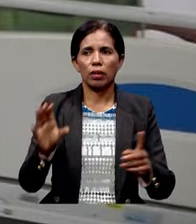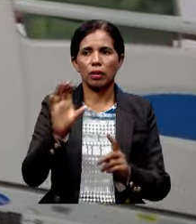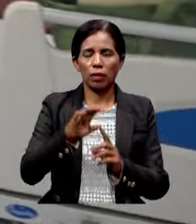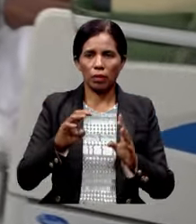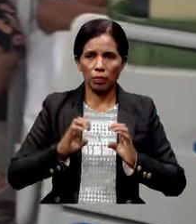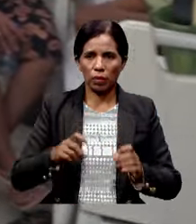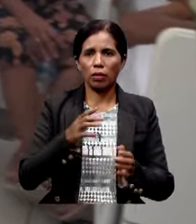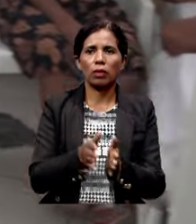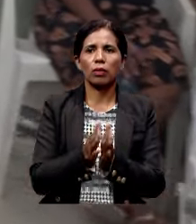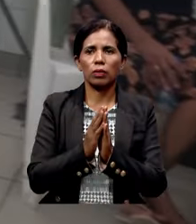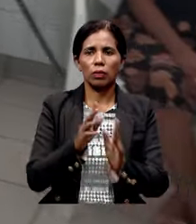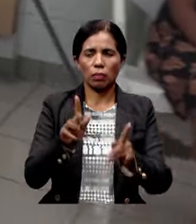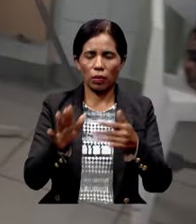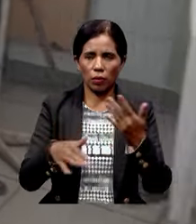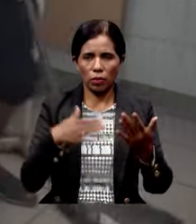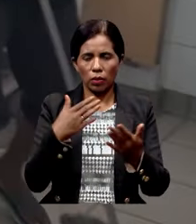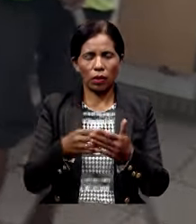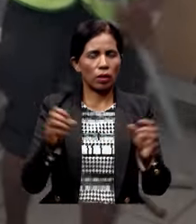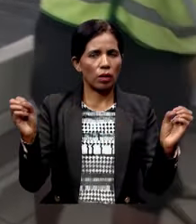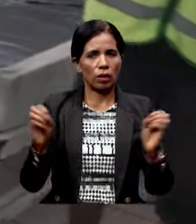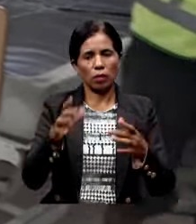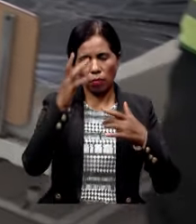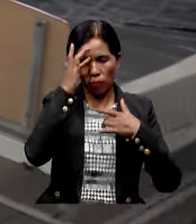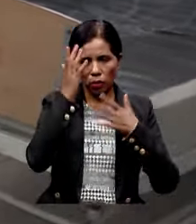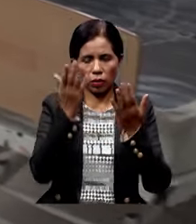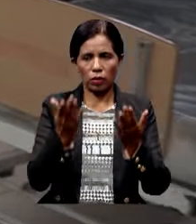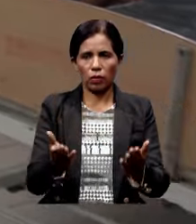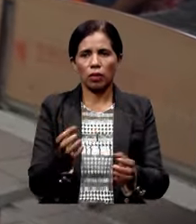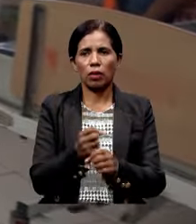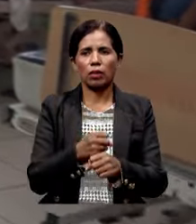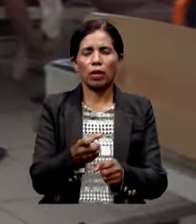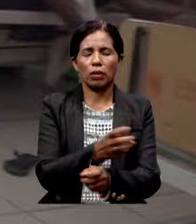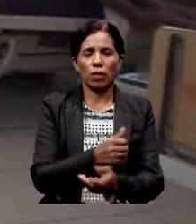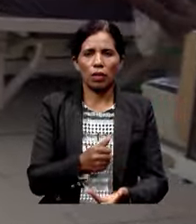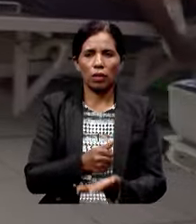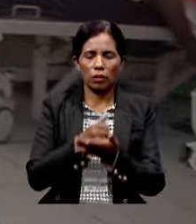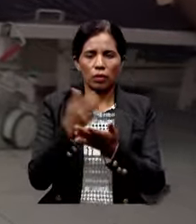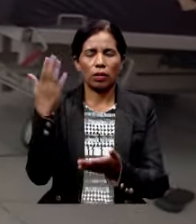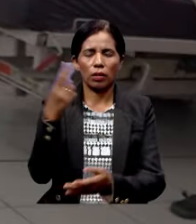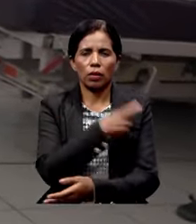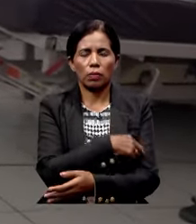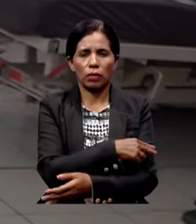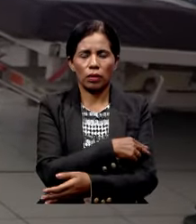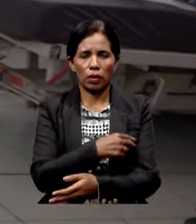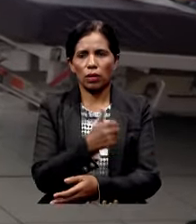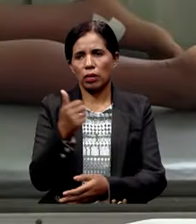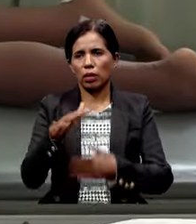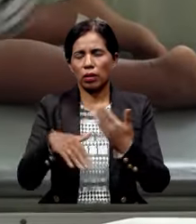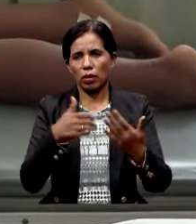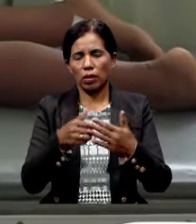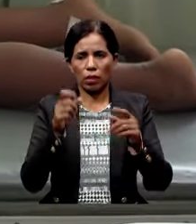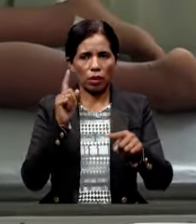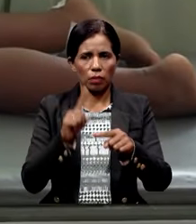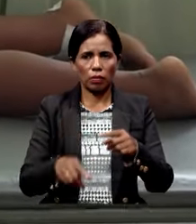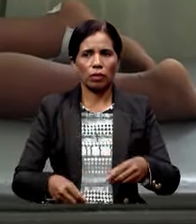emergência mos husu comunidade nebela os moras grave atu halo uluk tratamento ia centro no posto saúde sira nune la